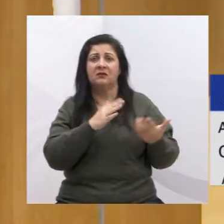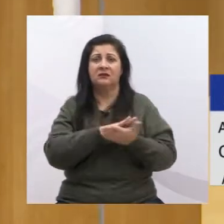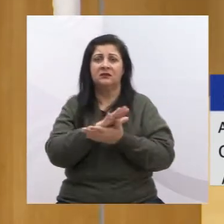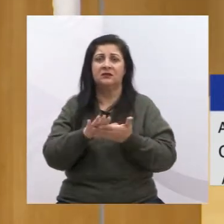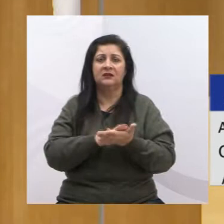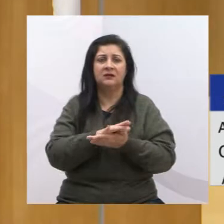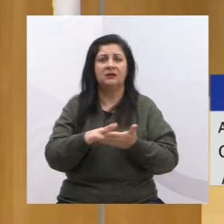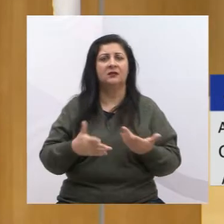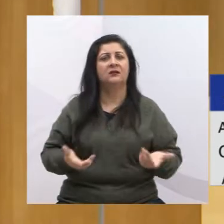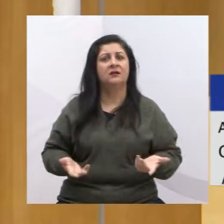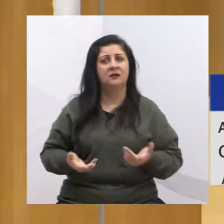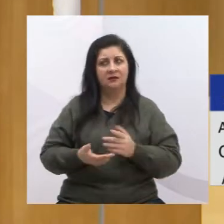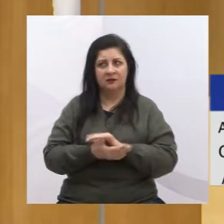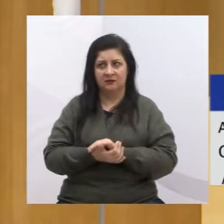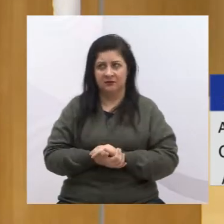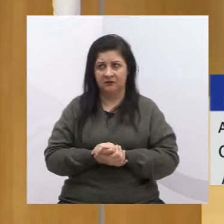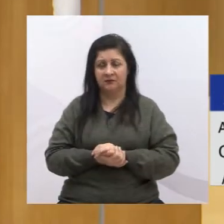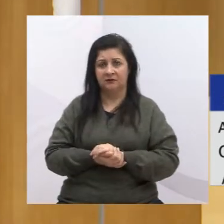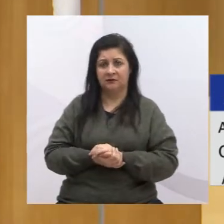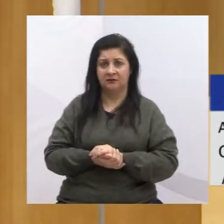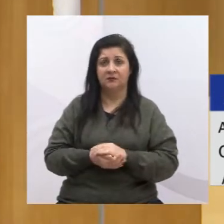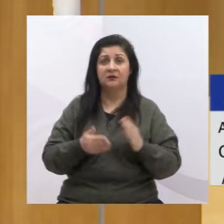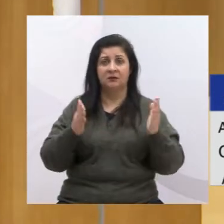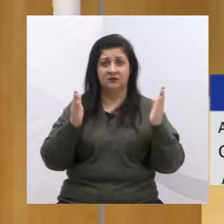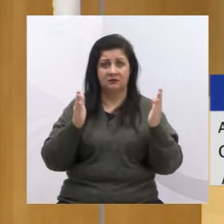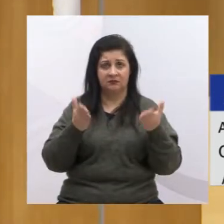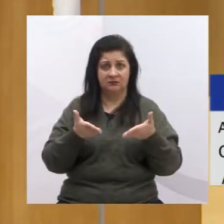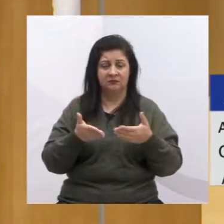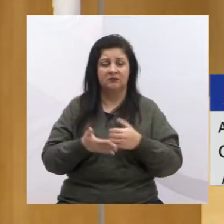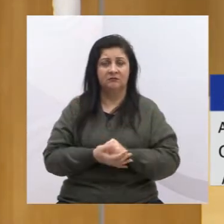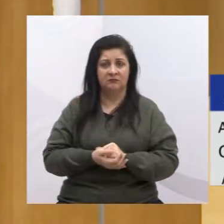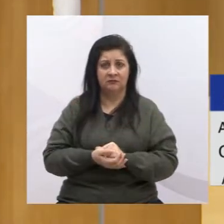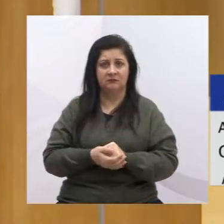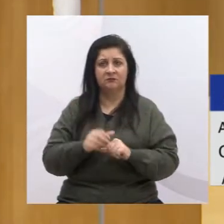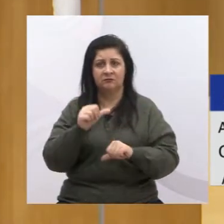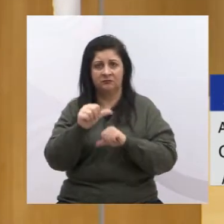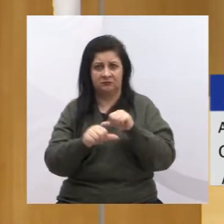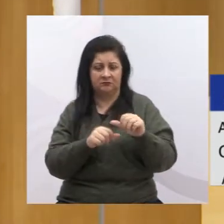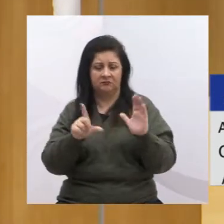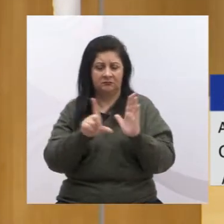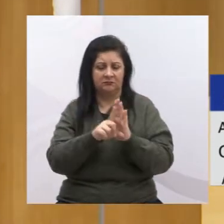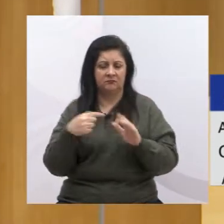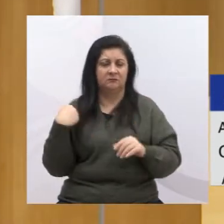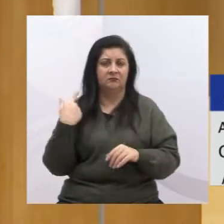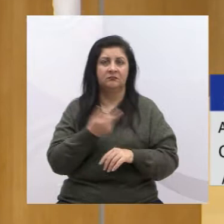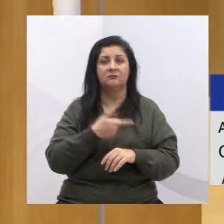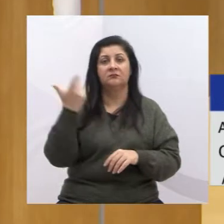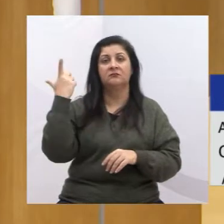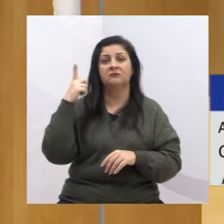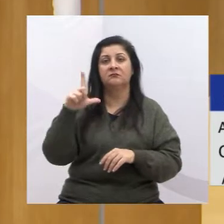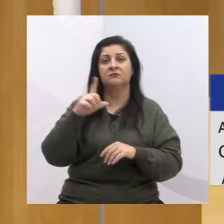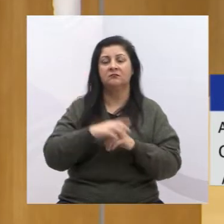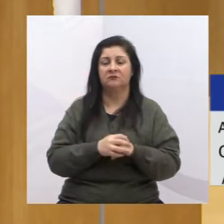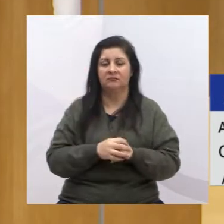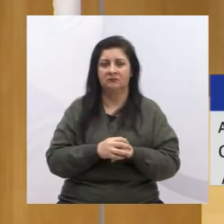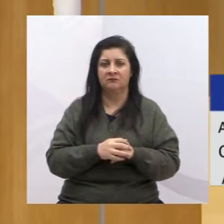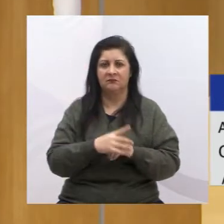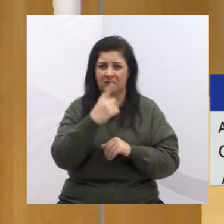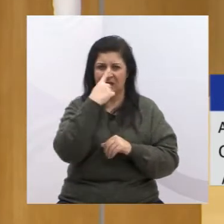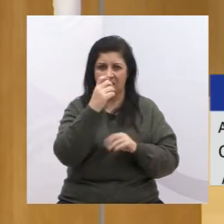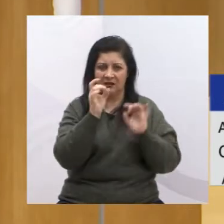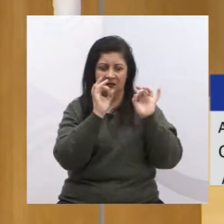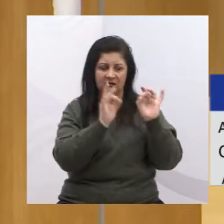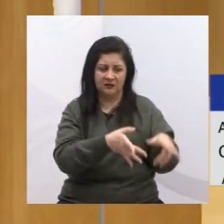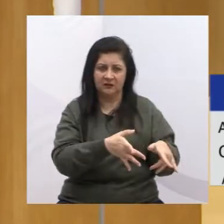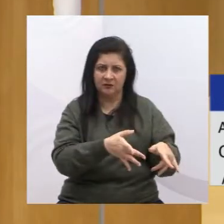conseguia chegar nesse possuidor, e agora, com essas mudanças na lei, nós vamos conseguir. O descarte irregular de resíduos